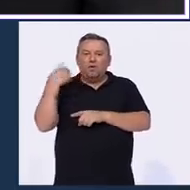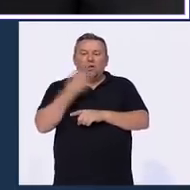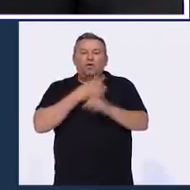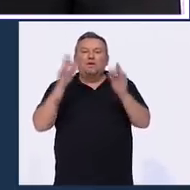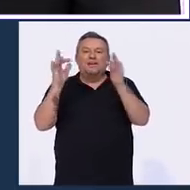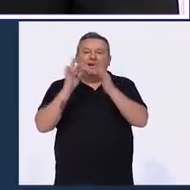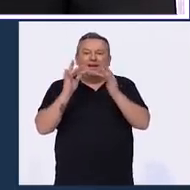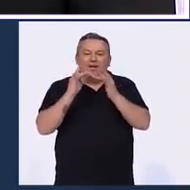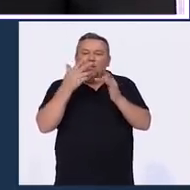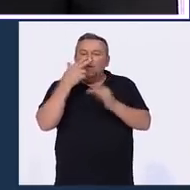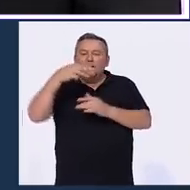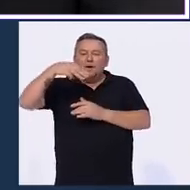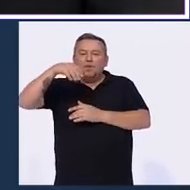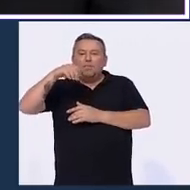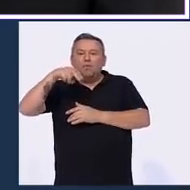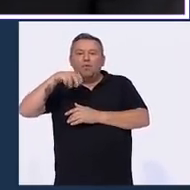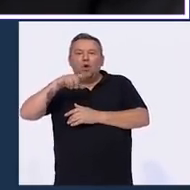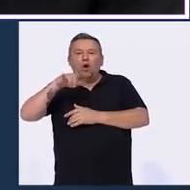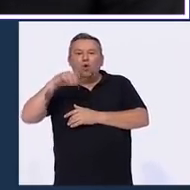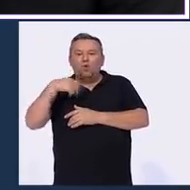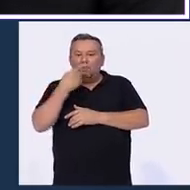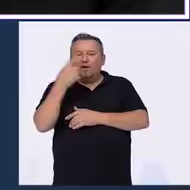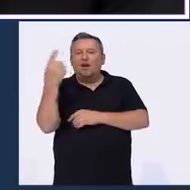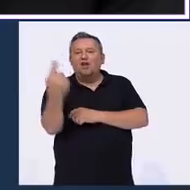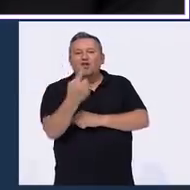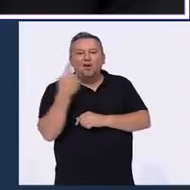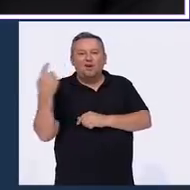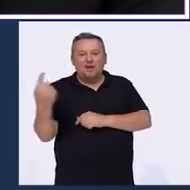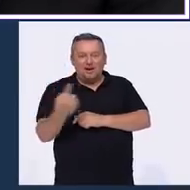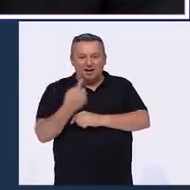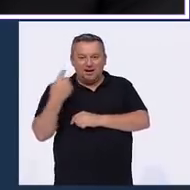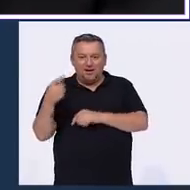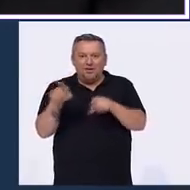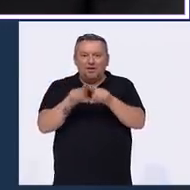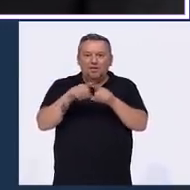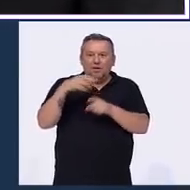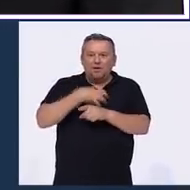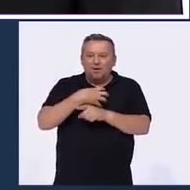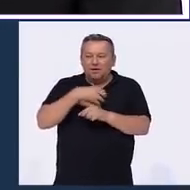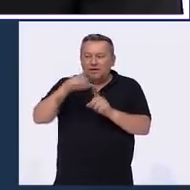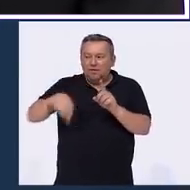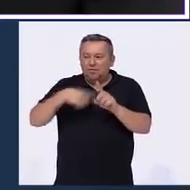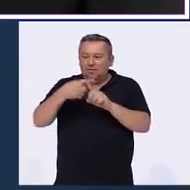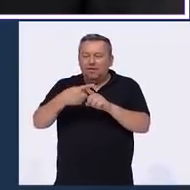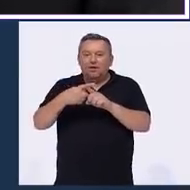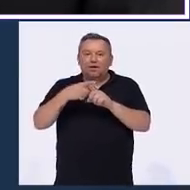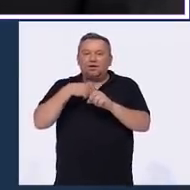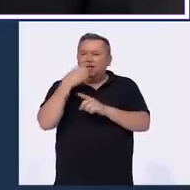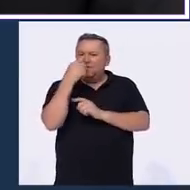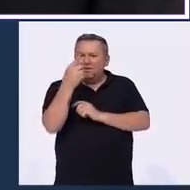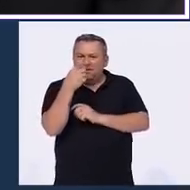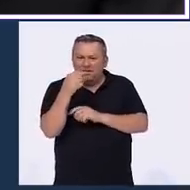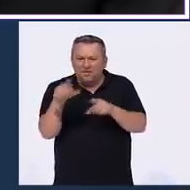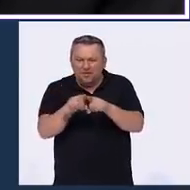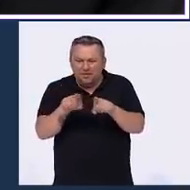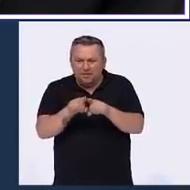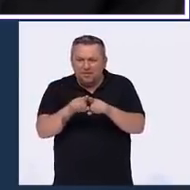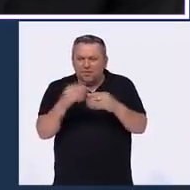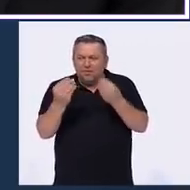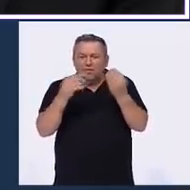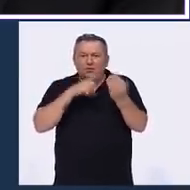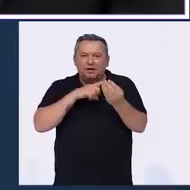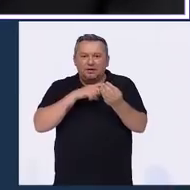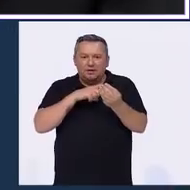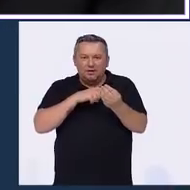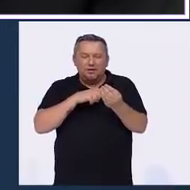um monólogo de muito boa qualidade, até pela característica mais introvertida de Geraldo Alckmin. Como tem sido